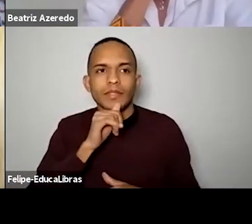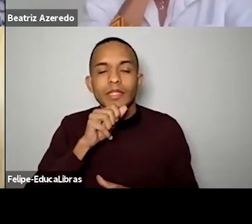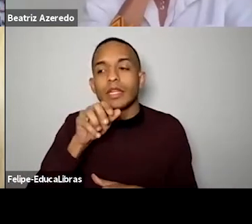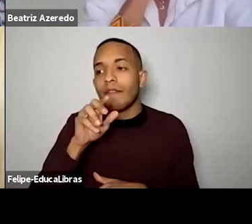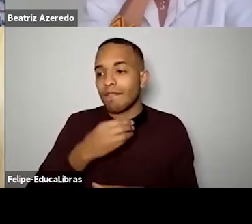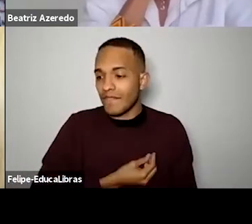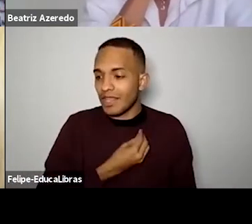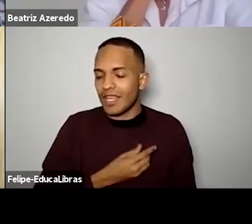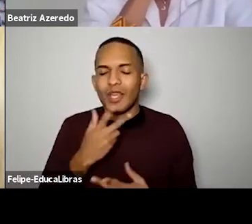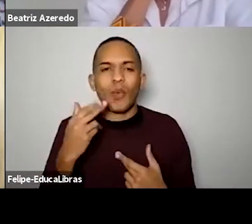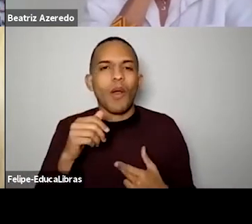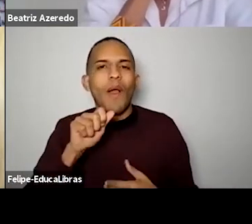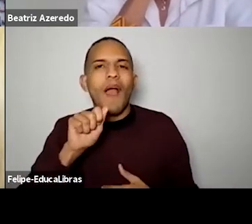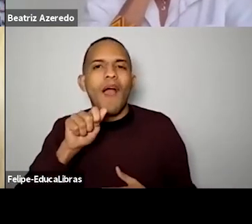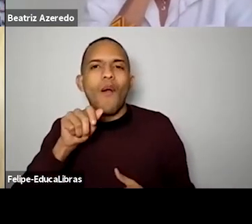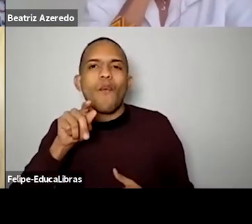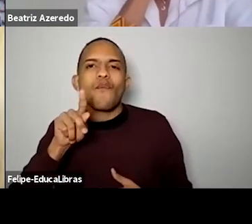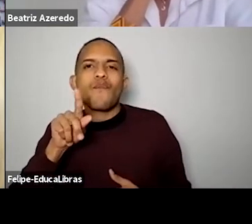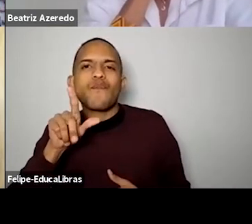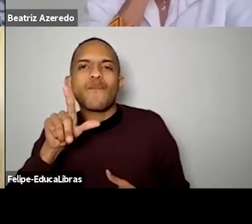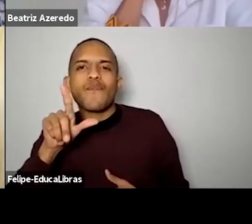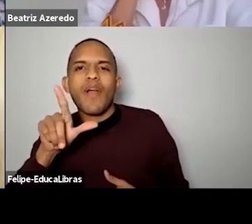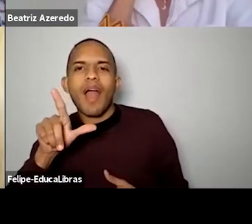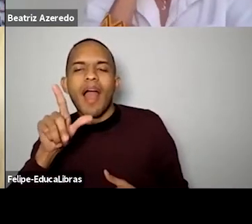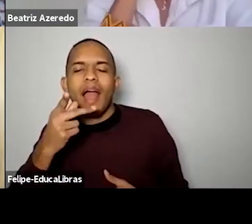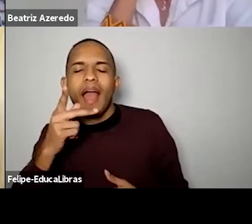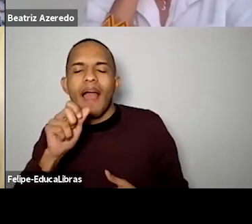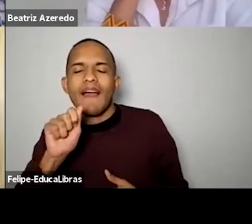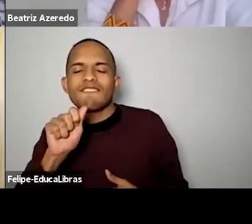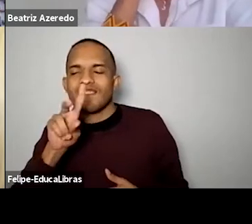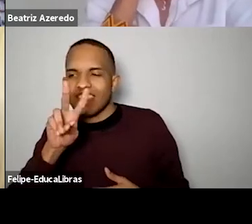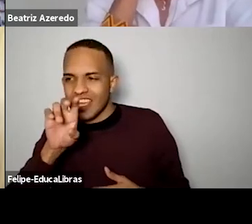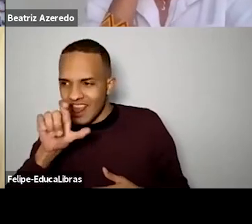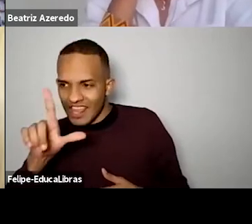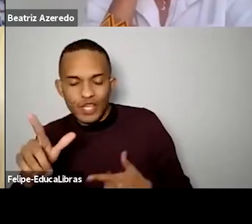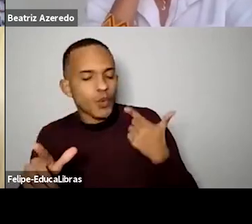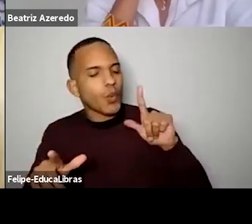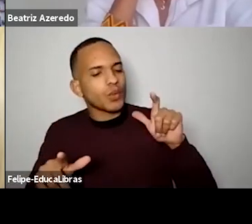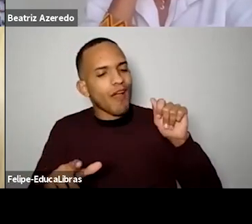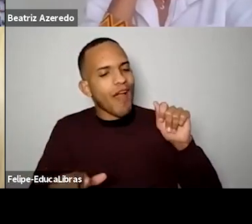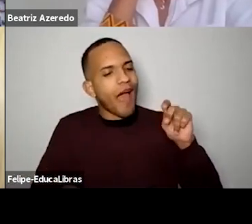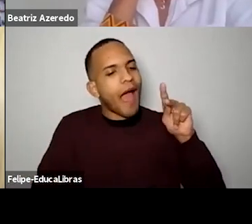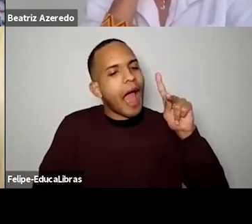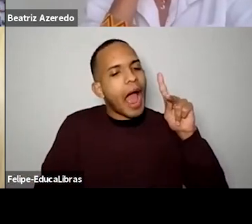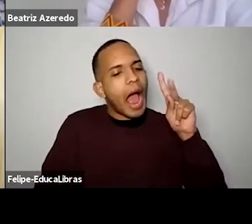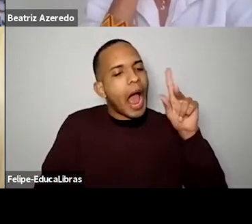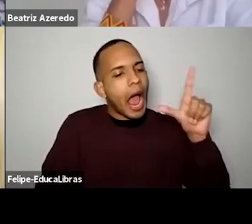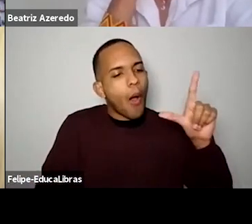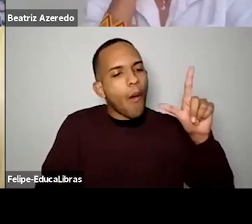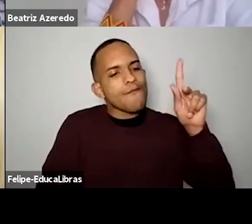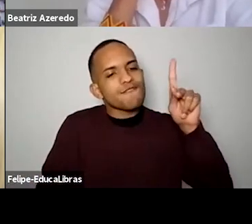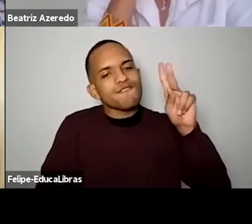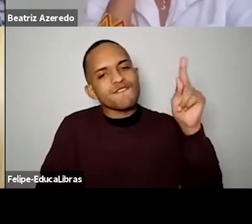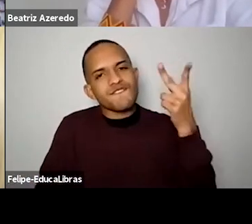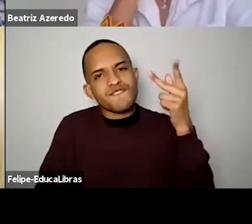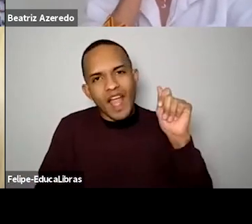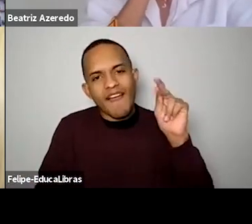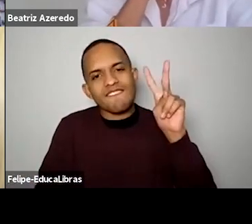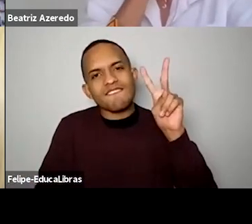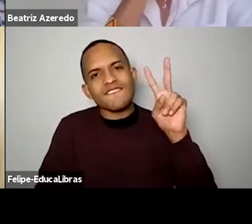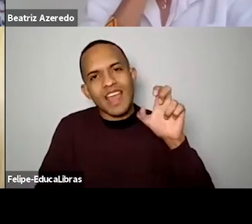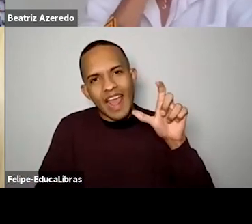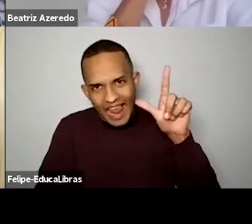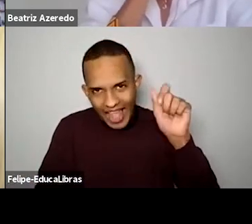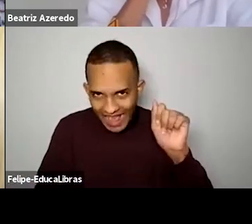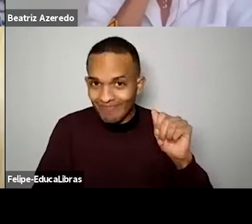e alfavela. Então, nós não queremos um Brasil dividido, não queremos um Brasil separado por muros. Eu acredito que dá perspectiva,